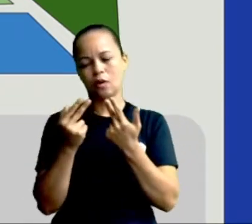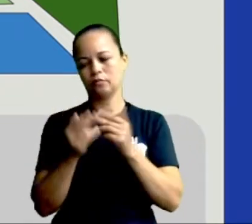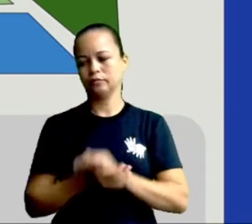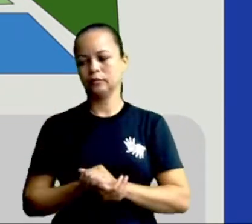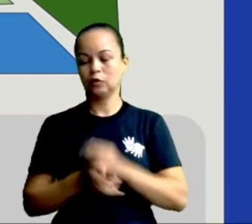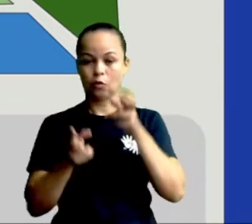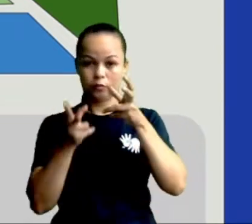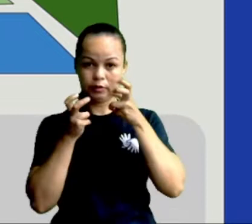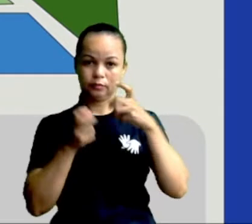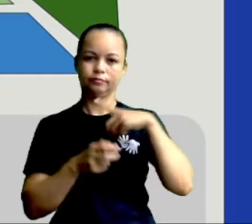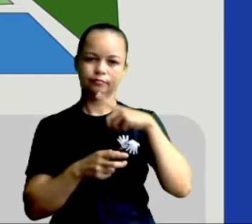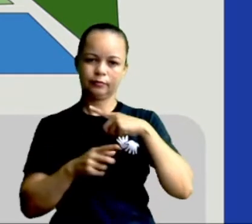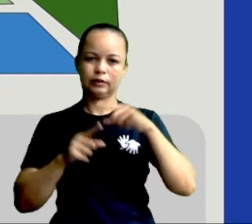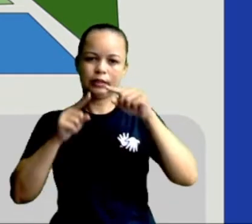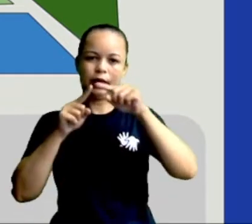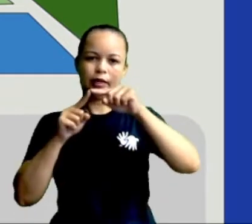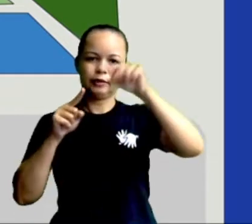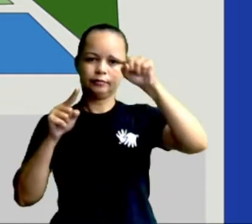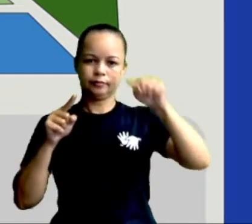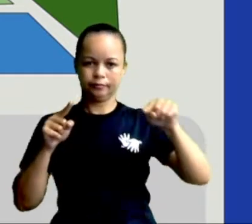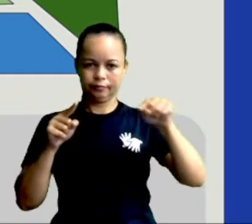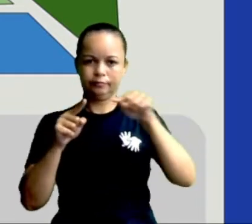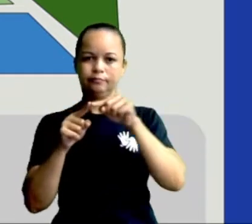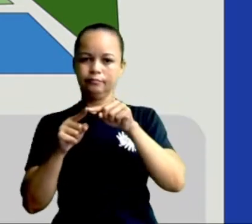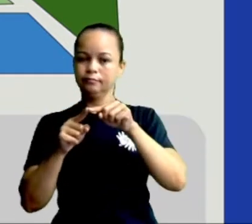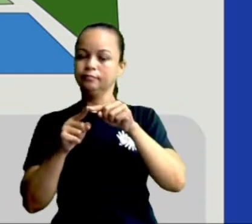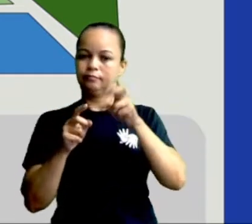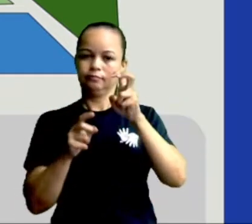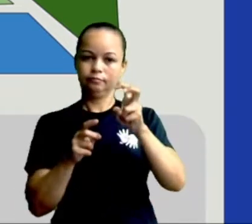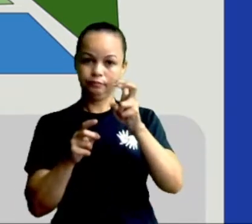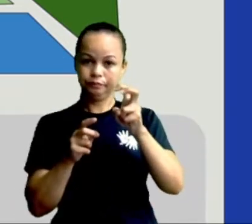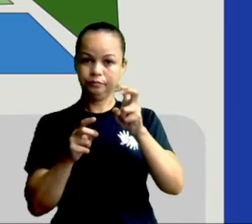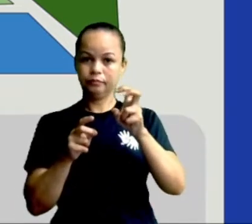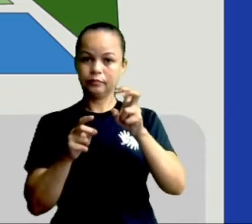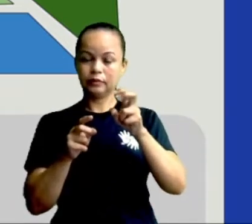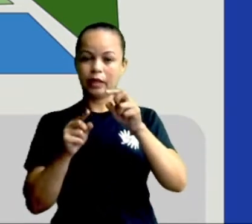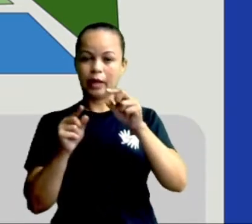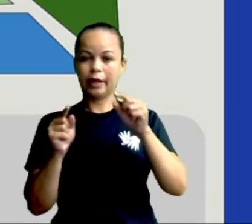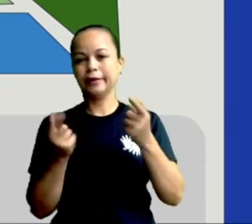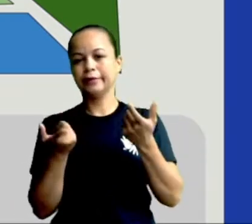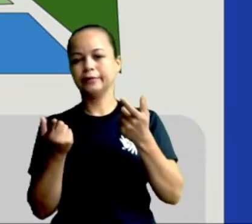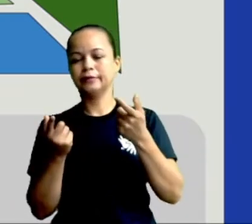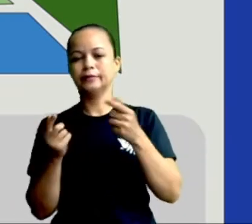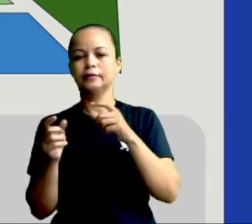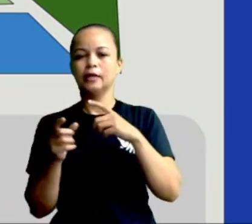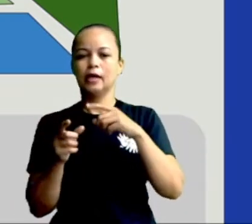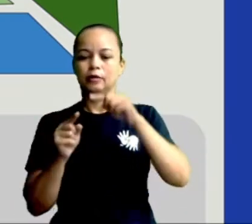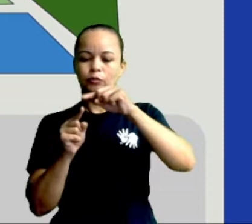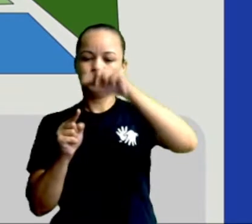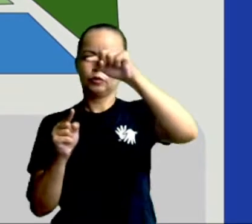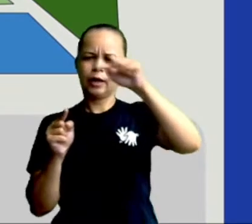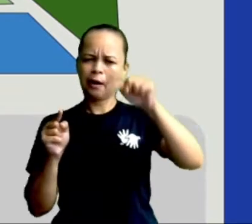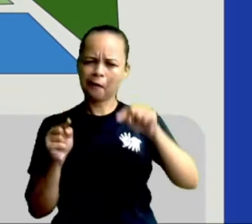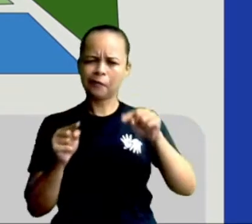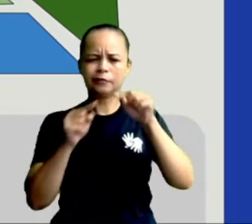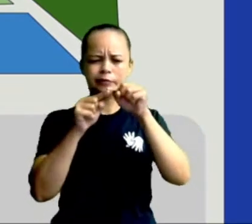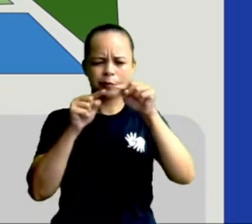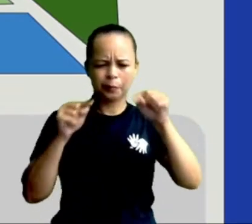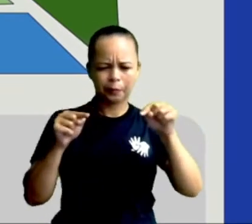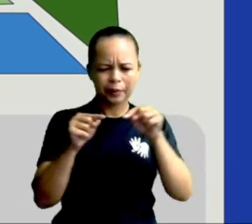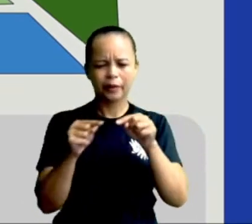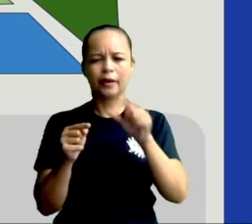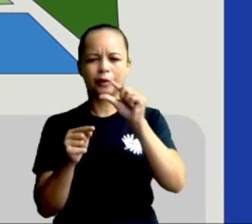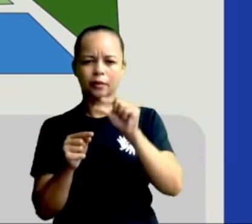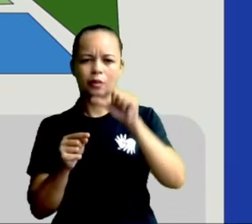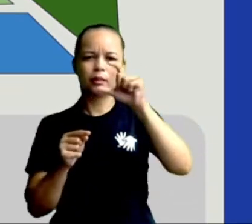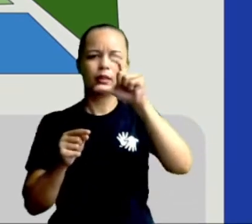5 triângulos, né? Em tamanhos diferentes. Então, a gente precisa perceber quais são esses